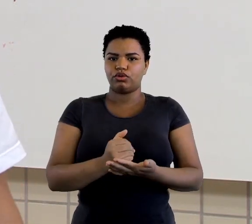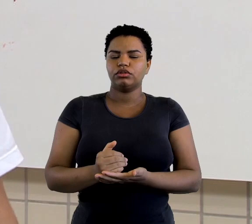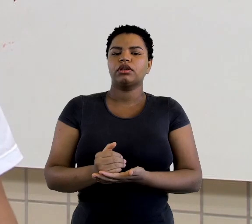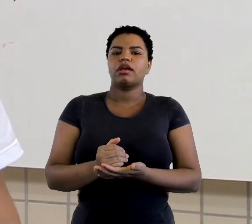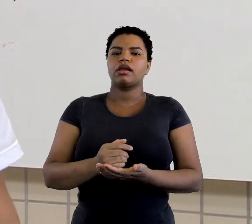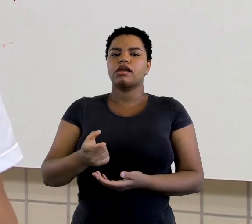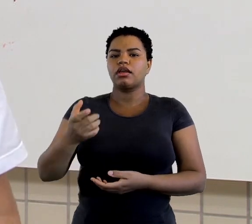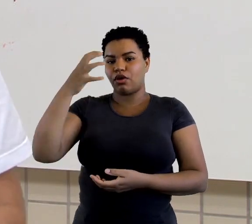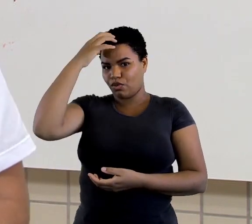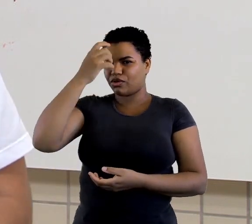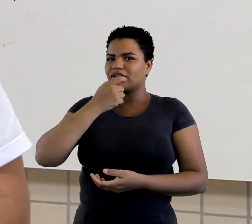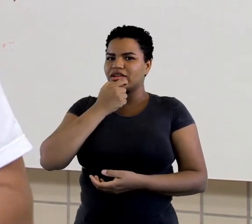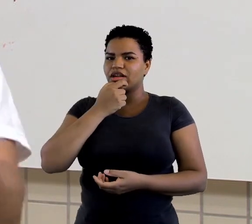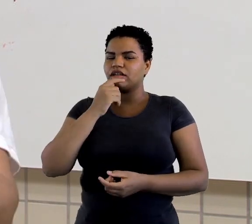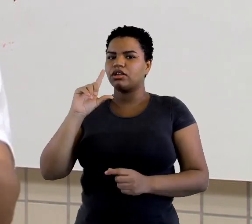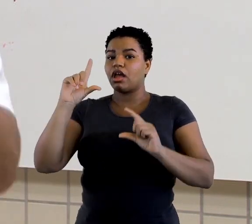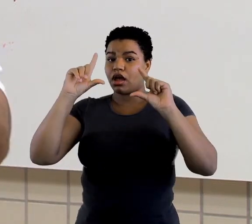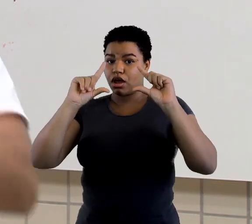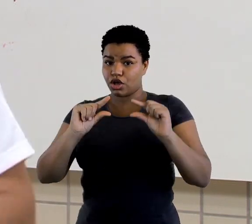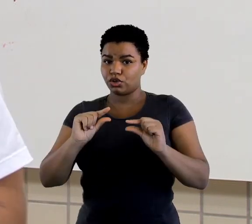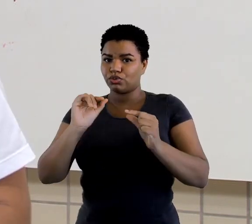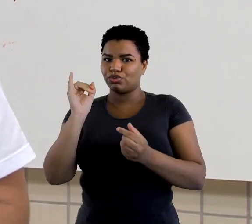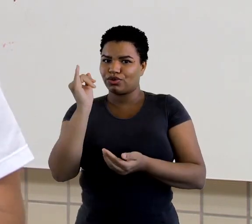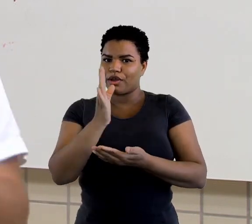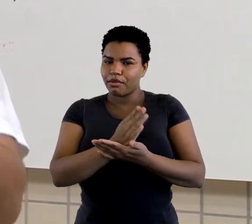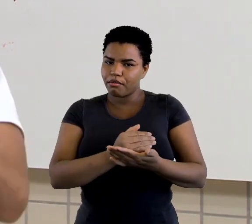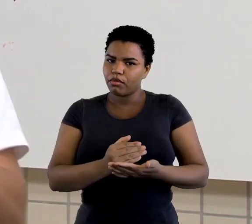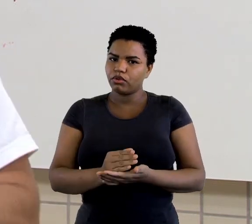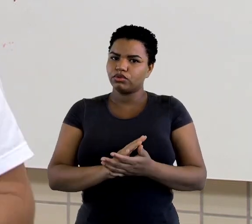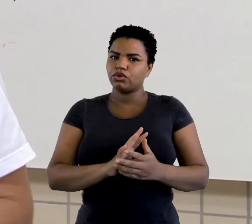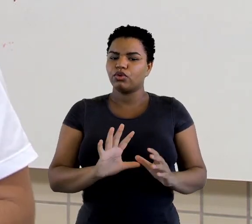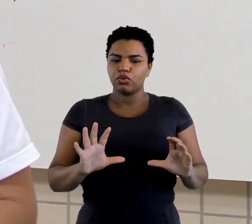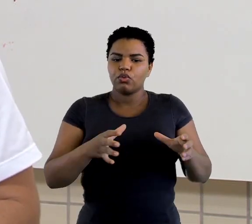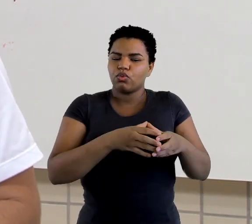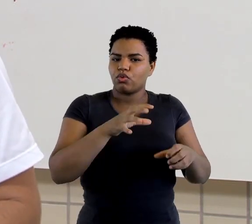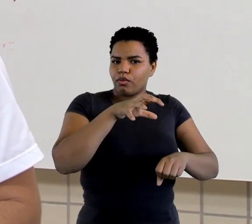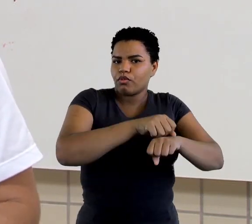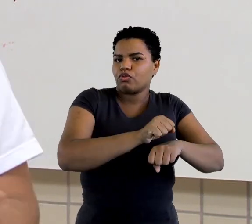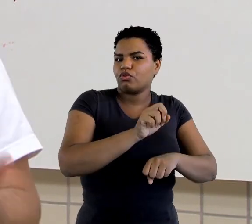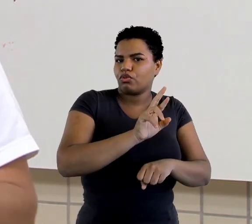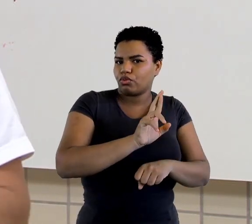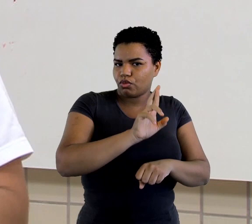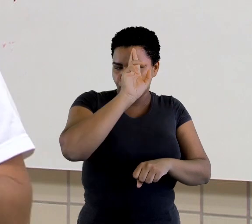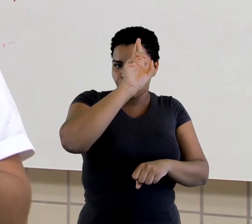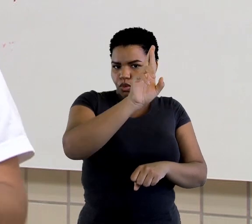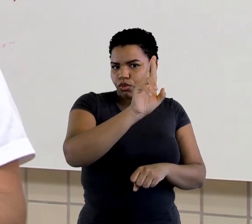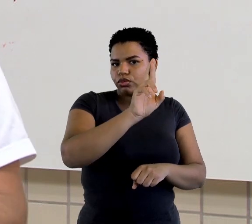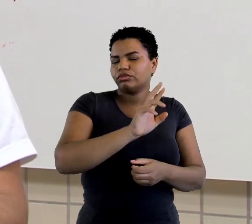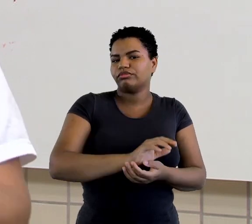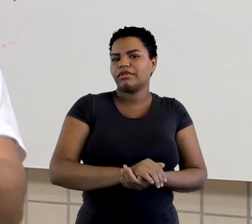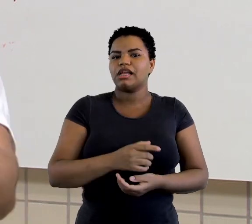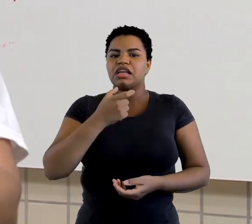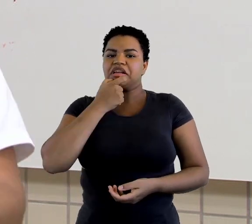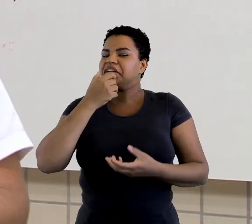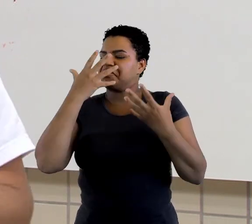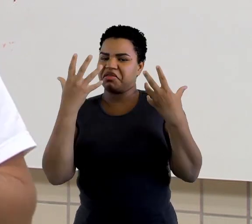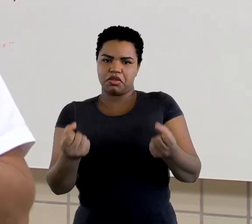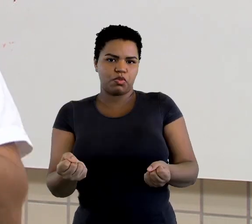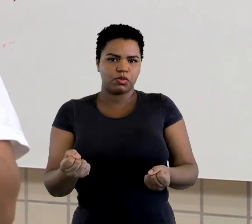carga tributária sobre o comércio dos colonos. A Inglaterra não aceitou. A Inglaterra não aceitou